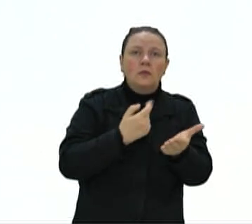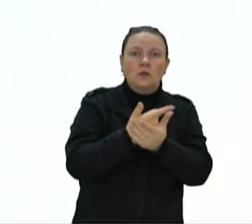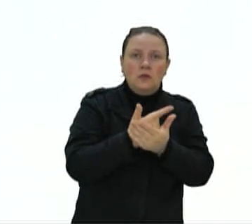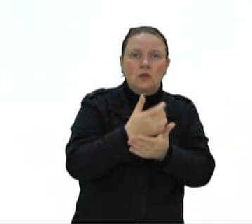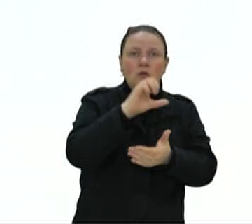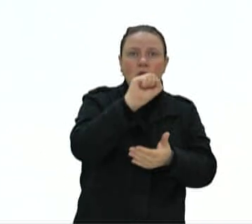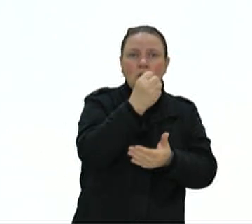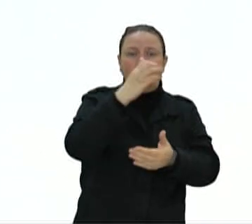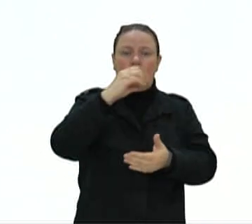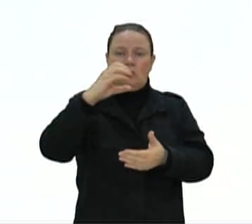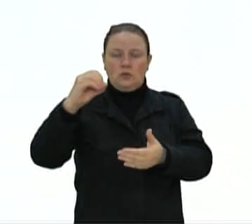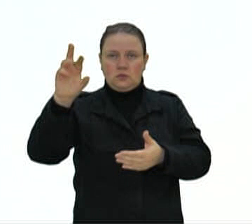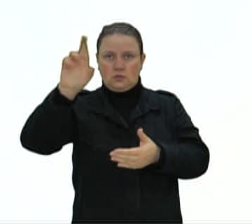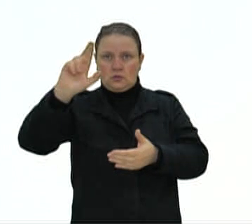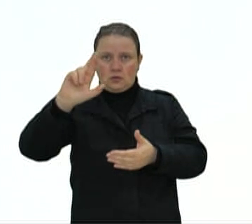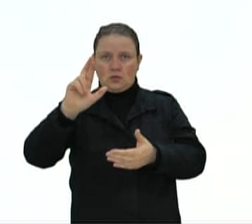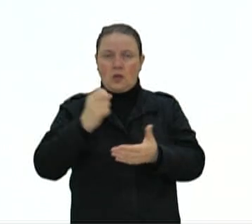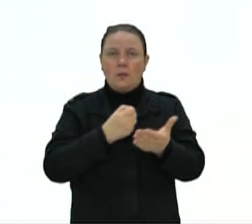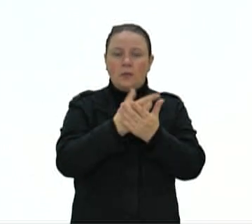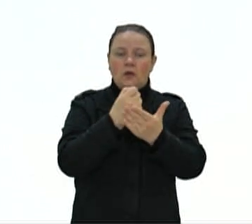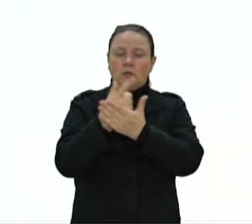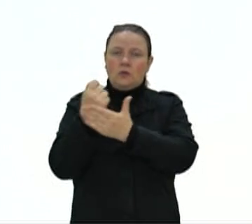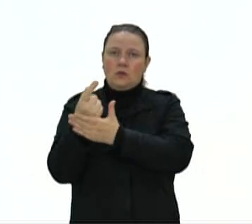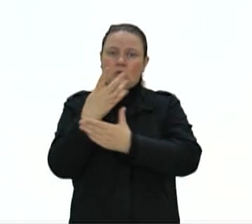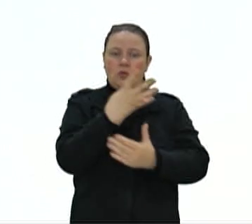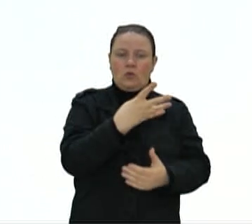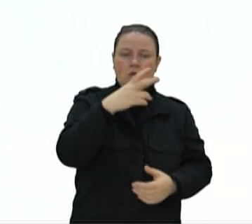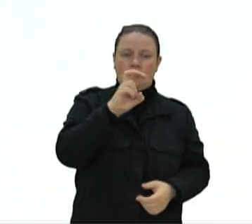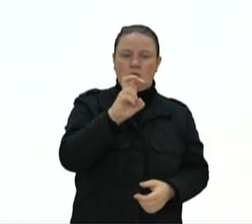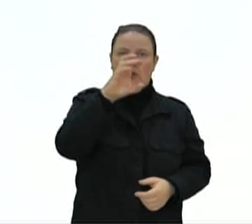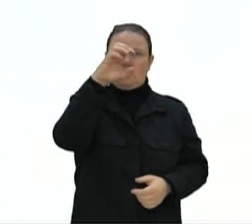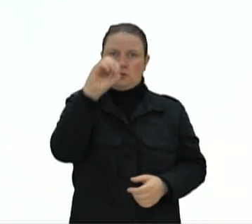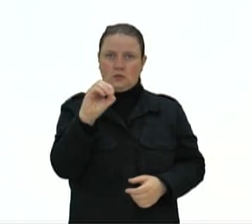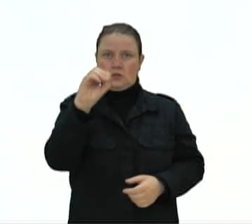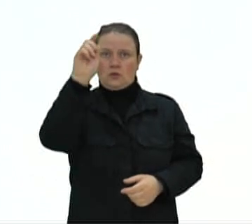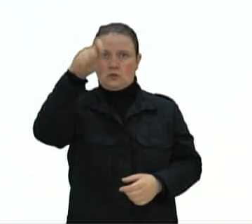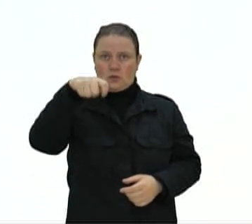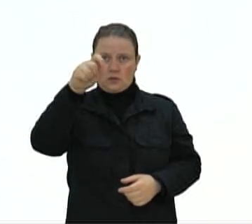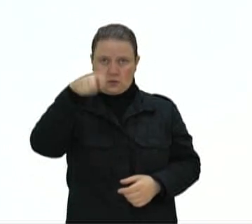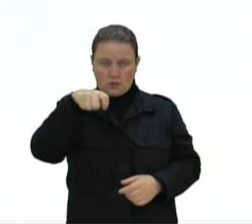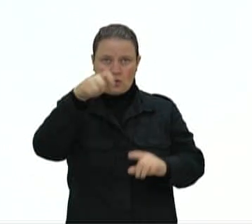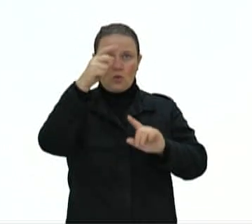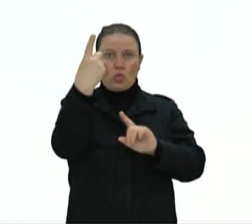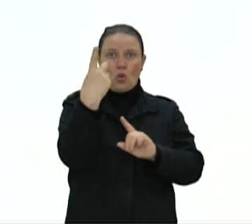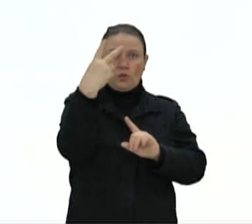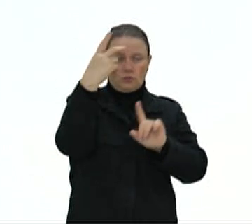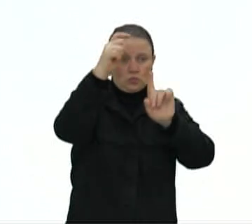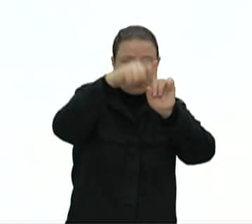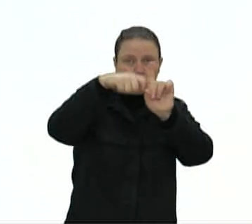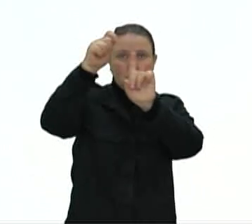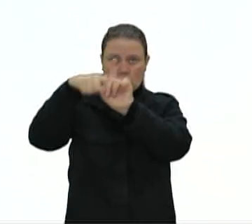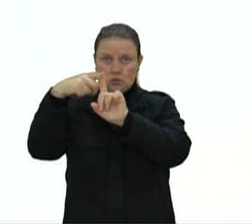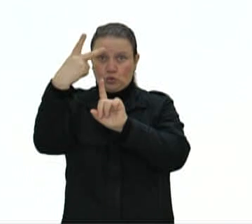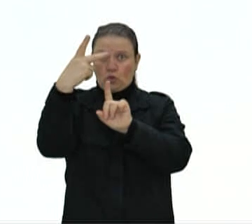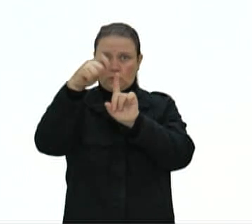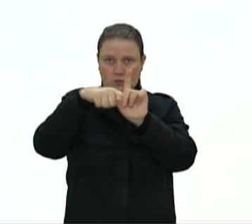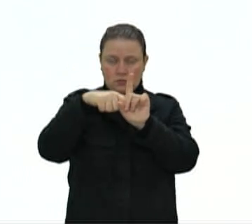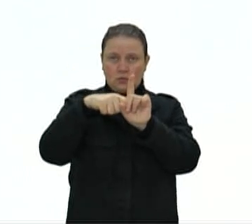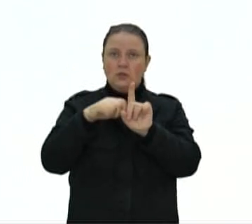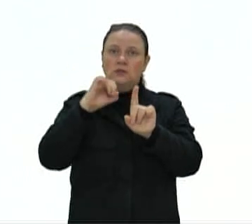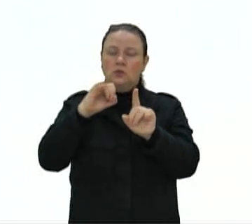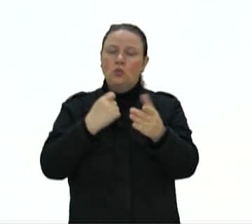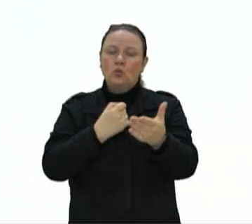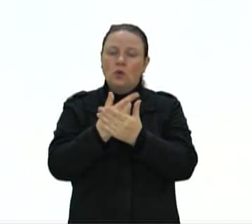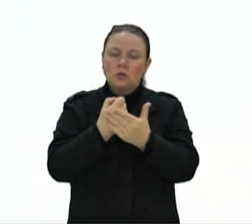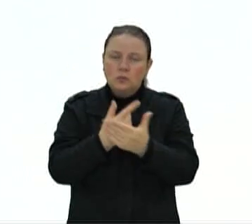800 e um pagamento de R$ 450 2 meses depois. Se o preço do televisor à vista